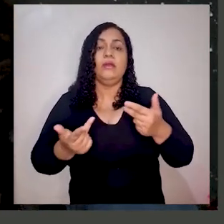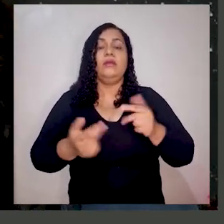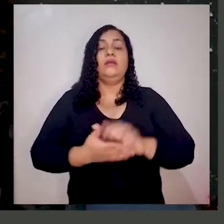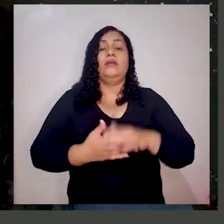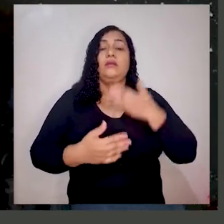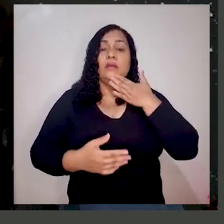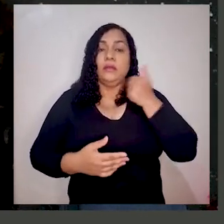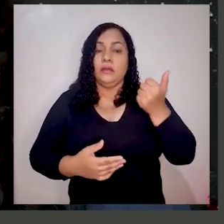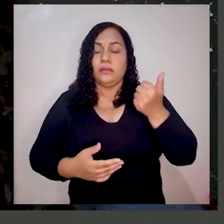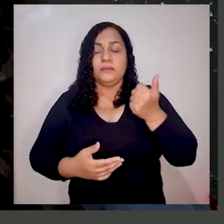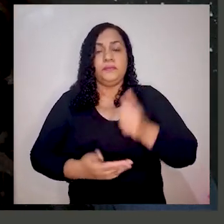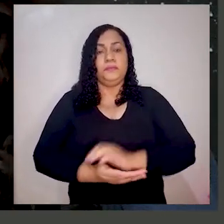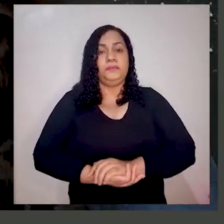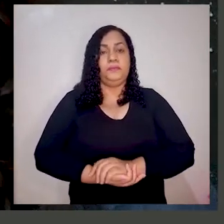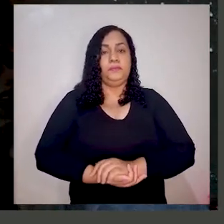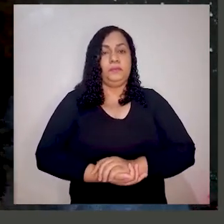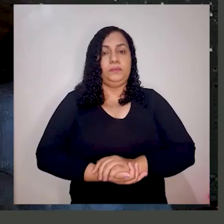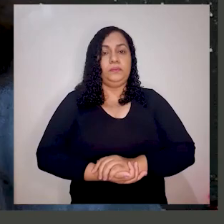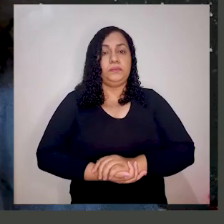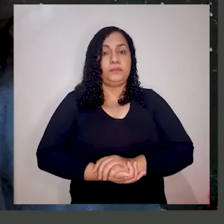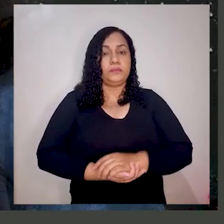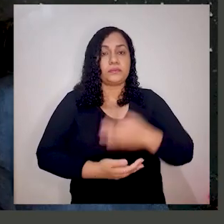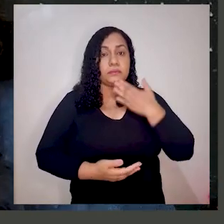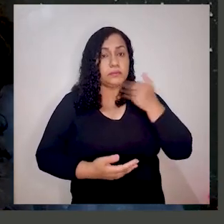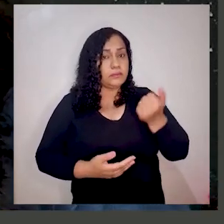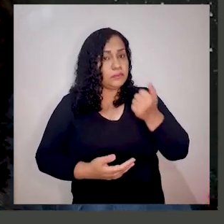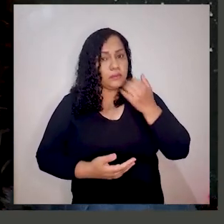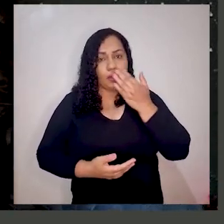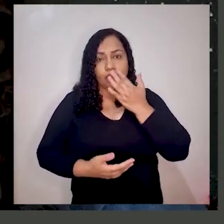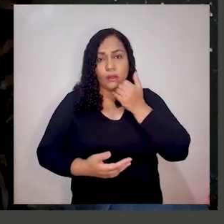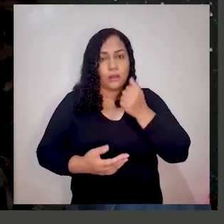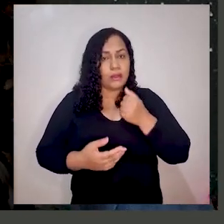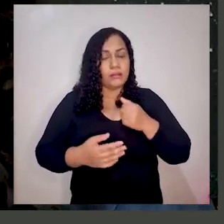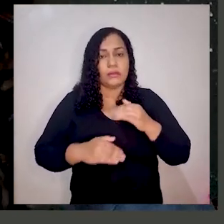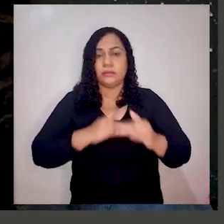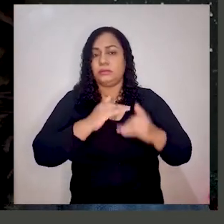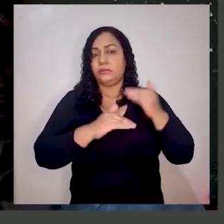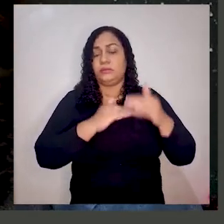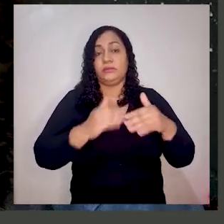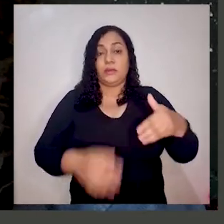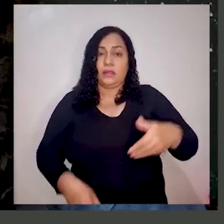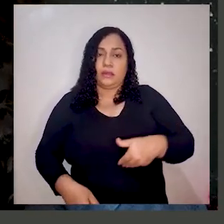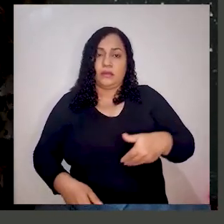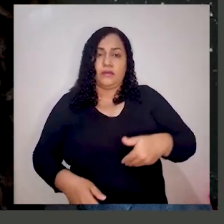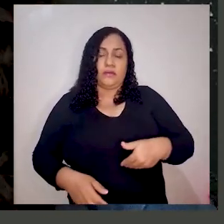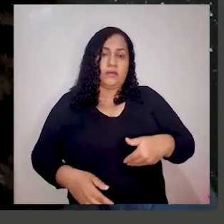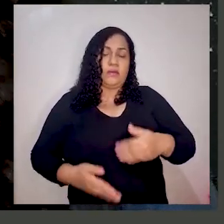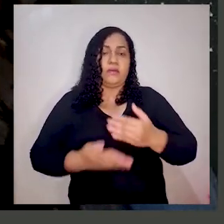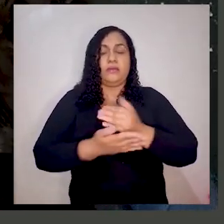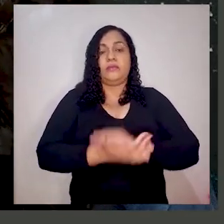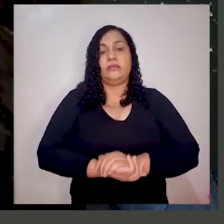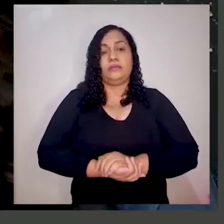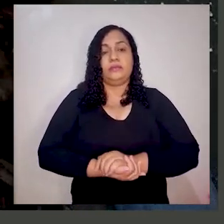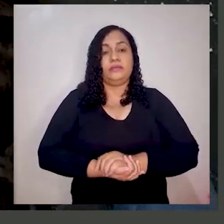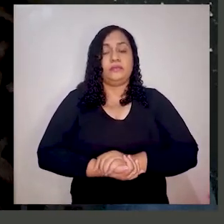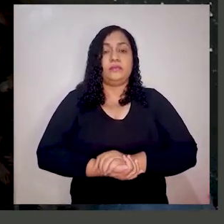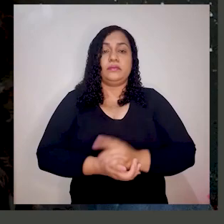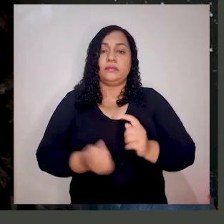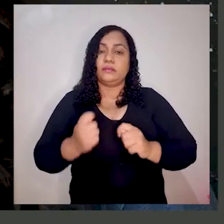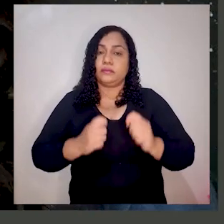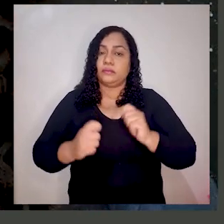melhoria, né, a Revolução Verde e tal, ela melhorou essa questão dos alimentos. Então, a fome começou a ser um pouco mais,